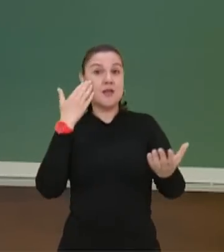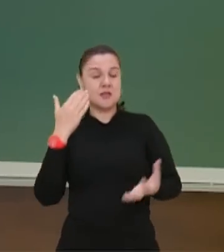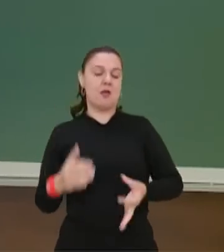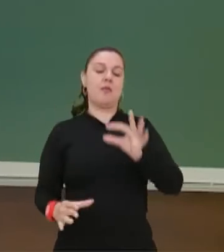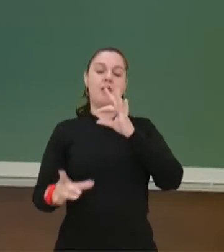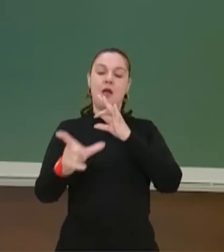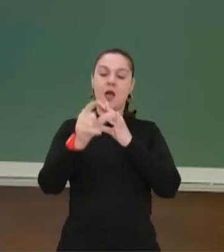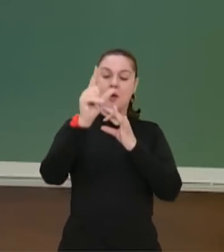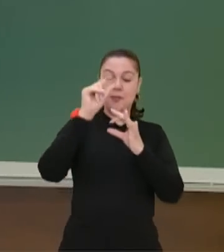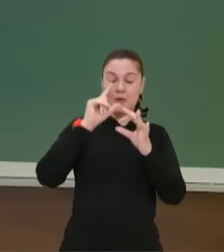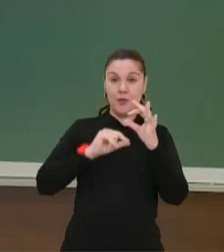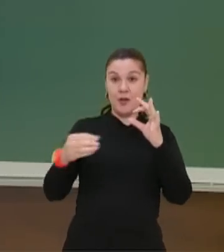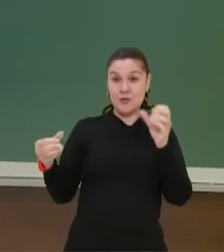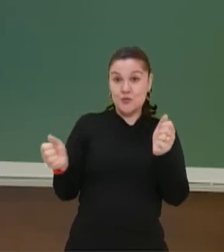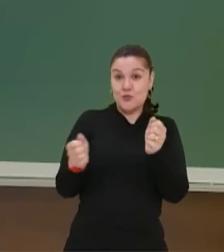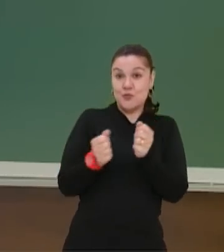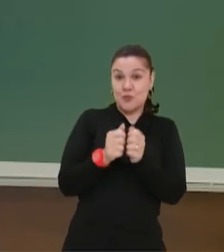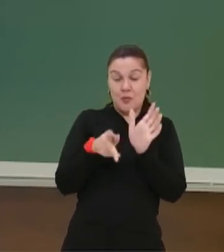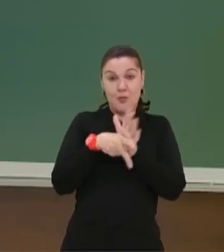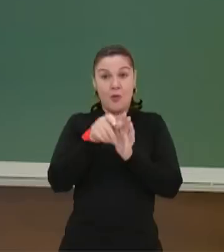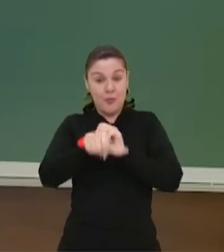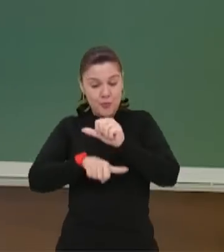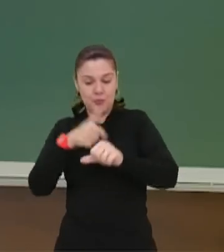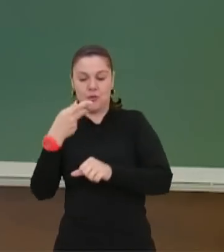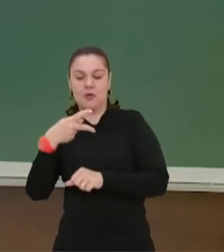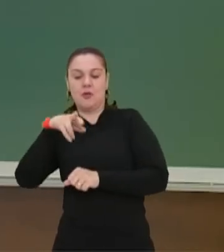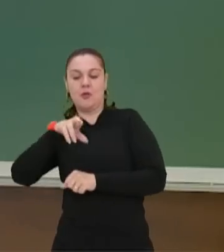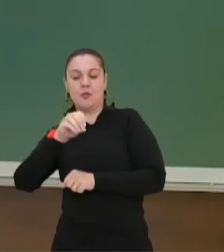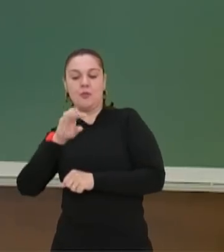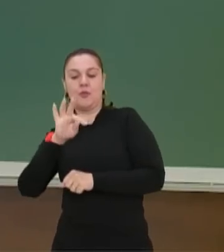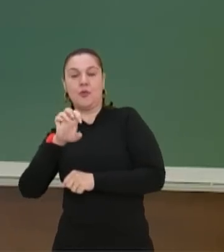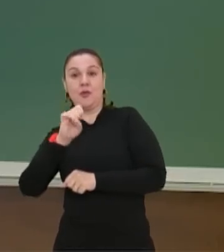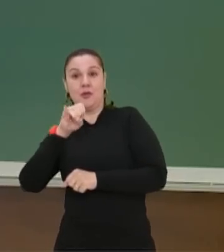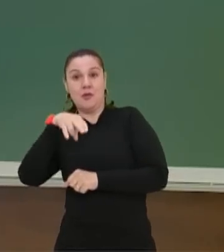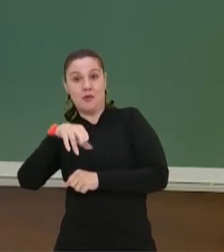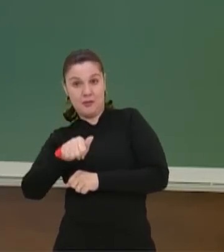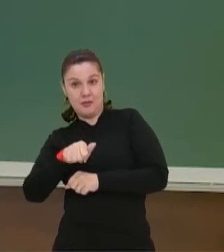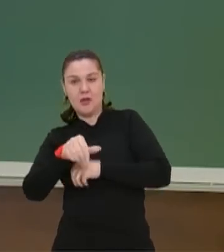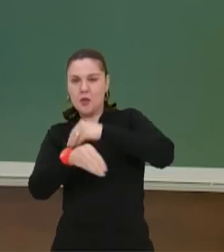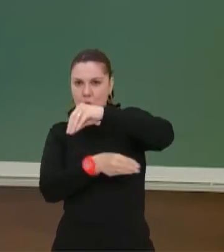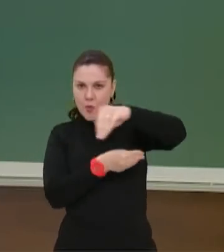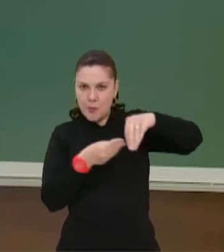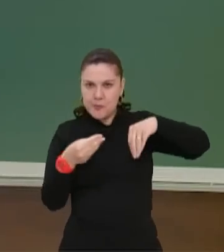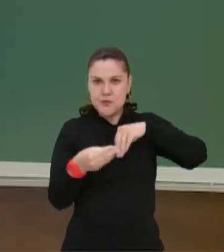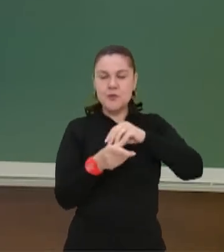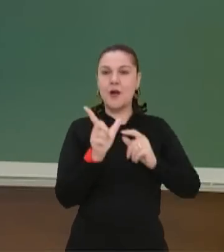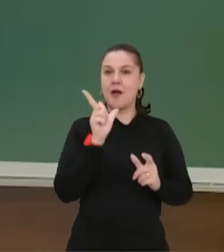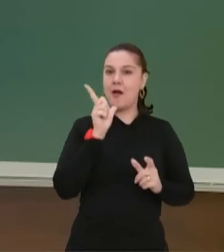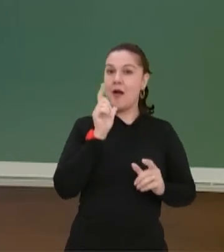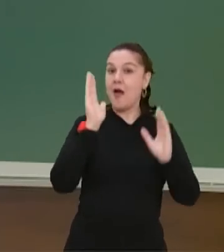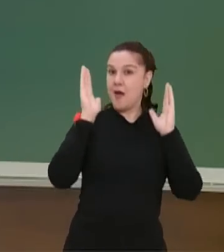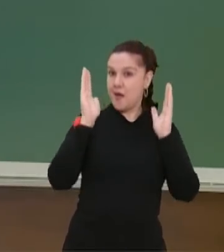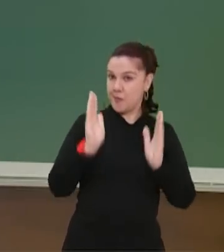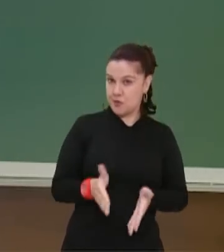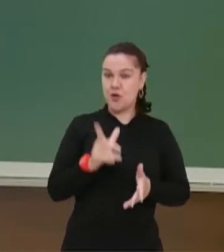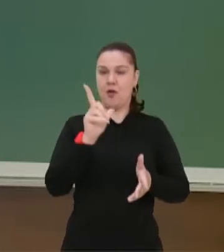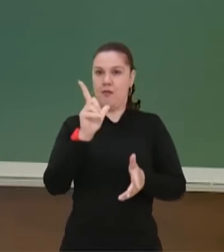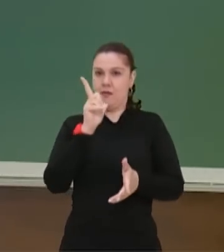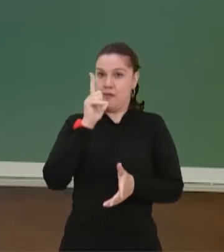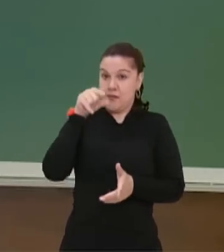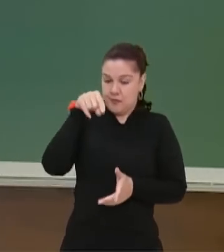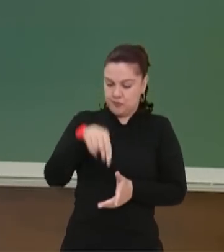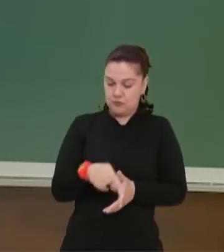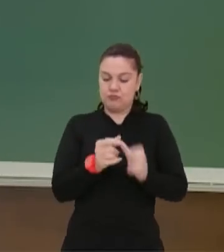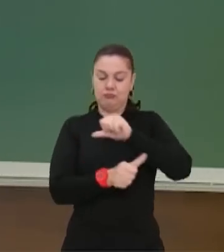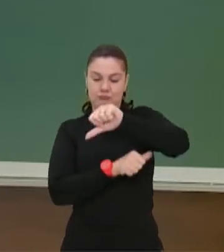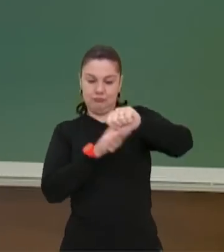formar uma molécula muito importante, que é a proteína. E a proteína, misturada com a água, já em estado líquido, depois dessa transformação